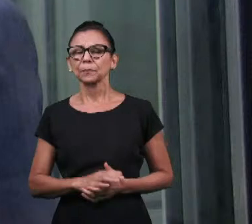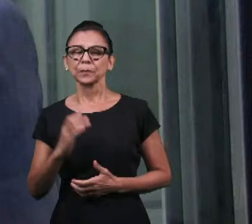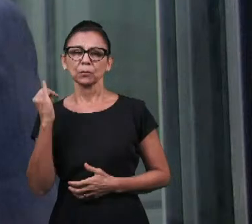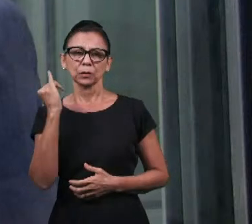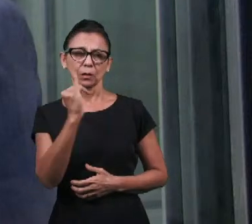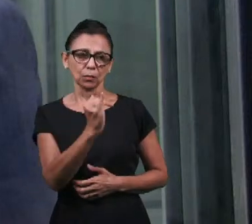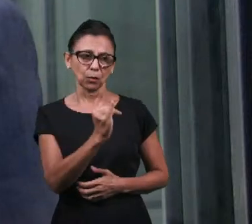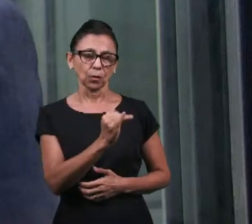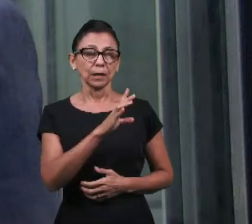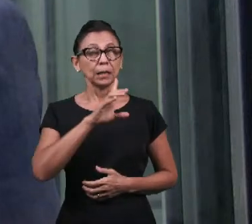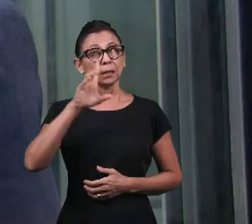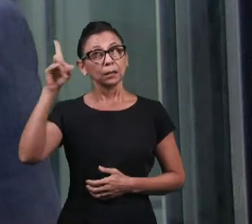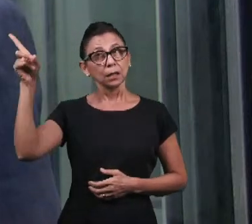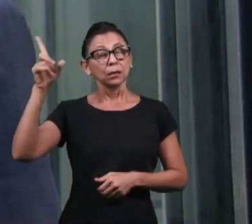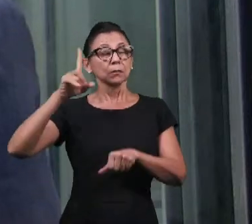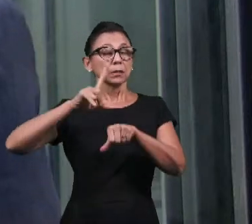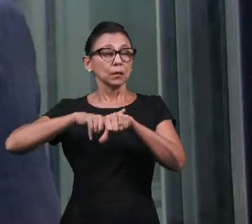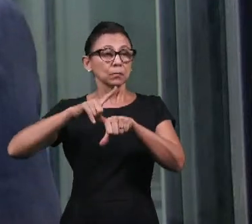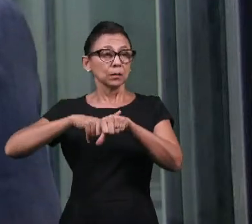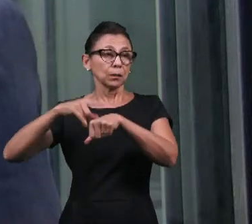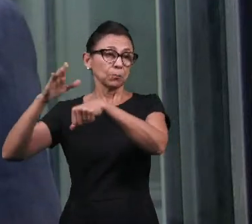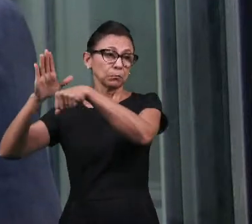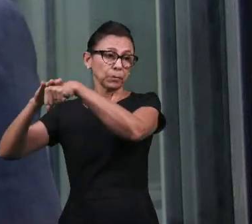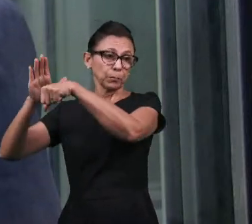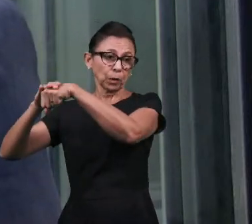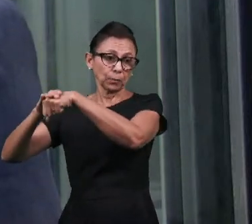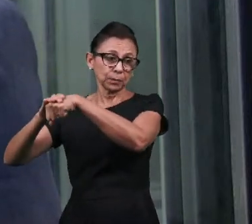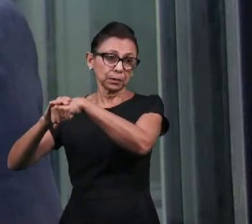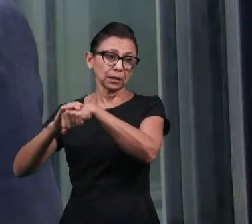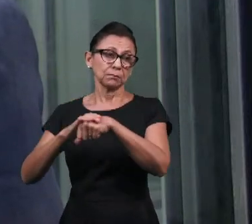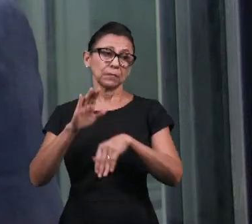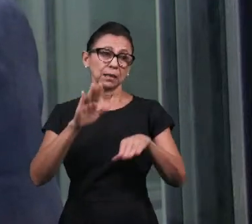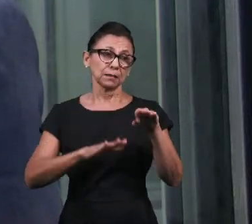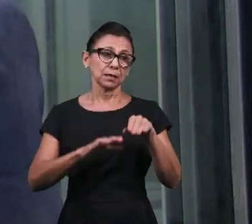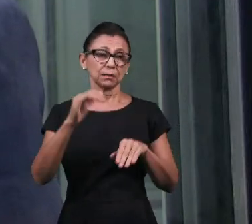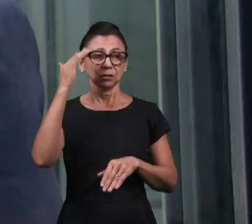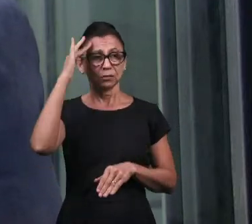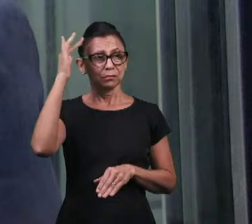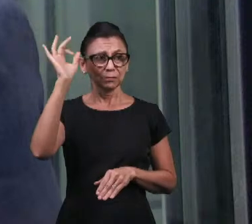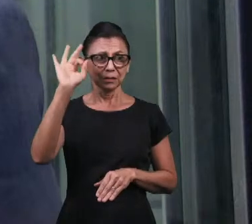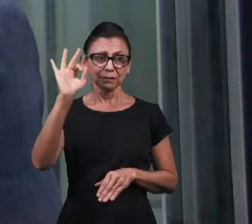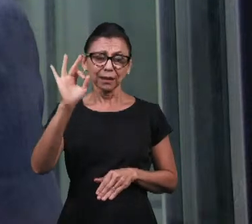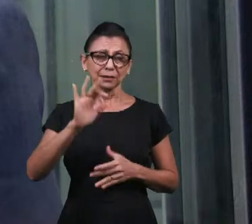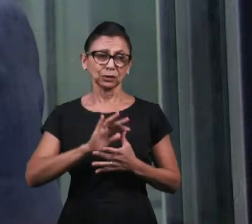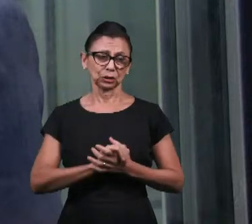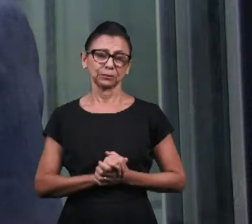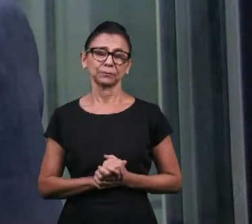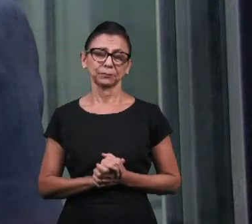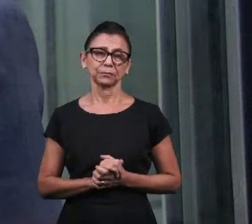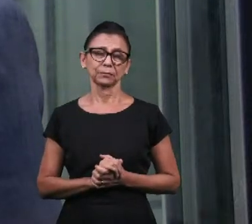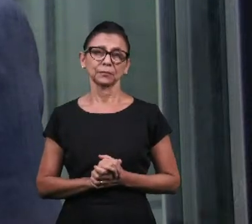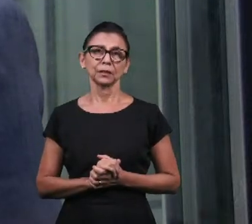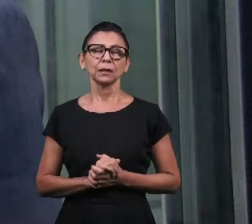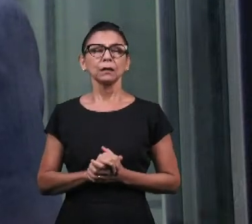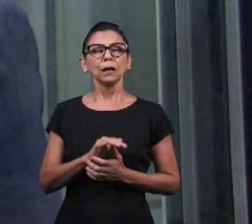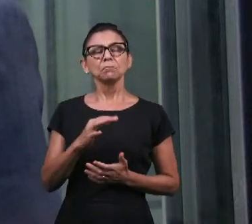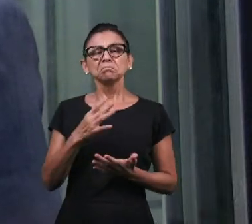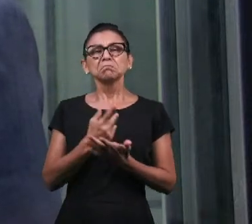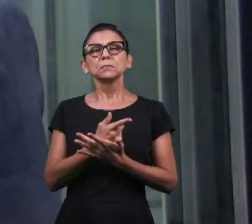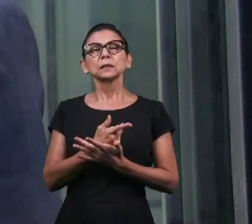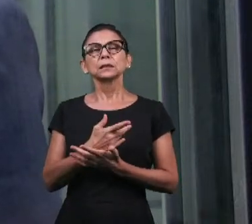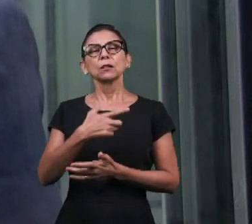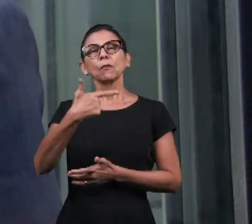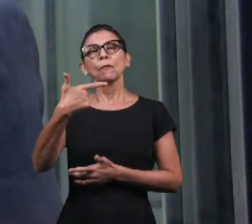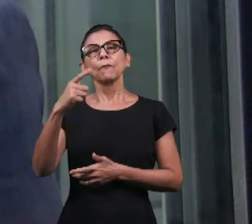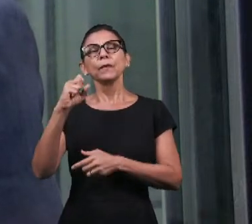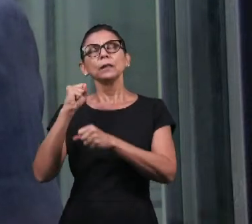ele fazia coisas que nós precisávamos de compreender. E depois de passado aí mais de 20 anos, eu